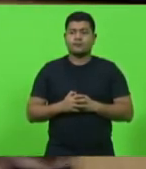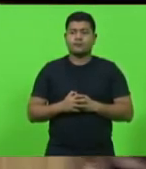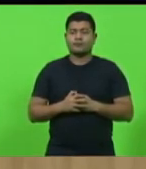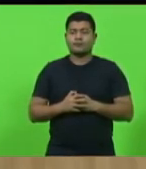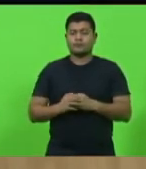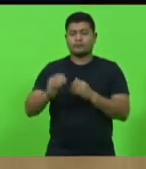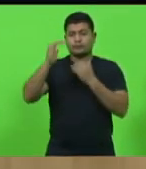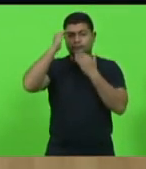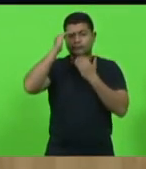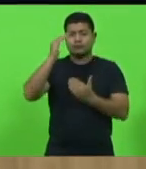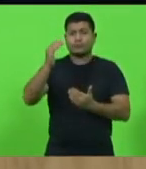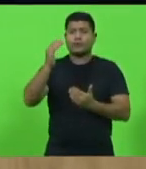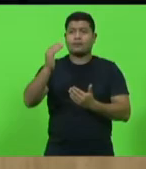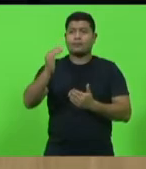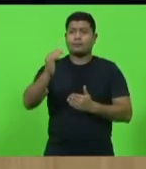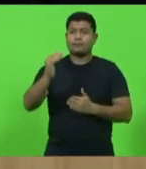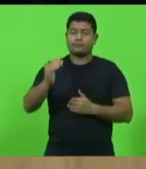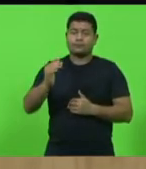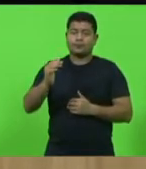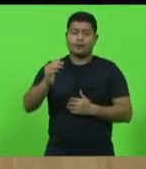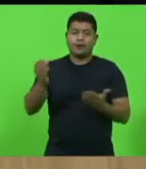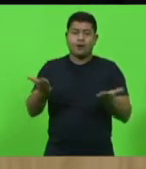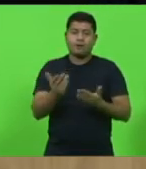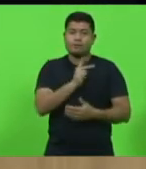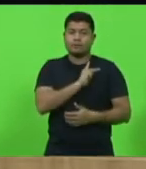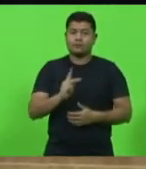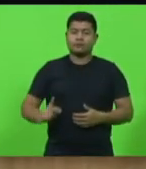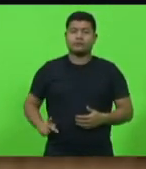Obrigado, senhor presidente,